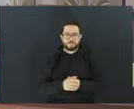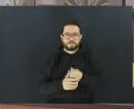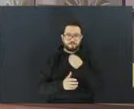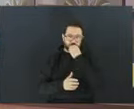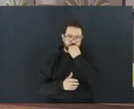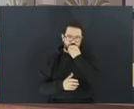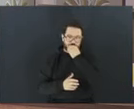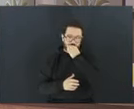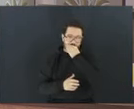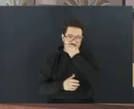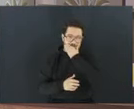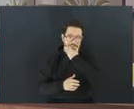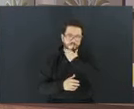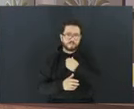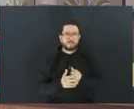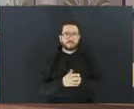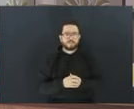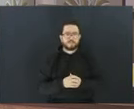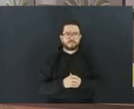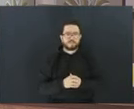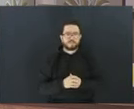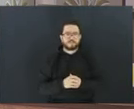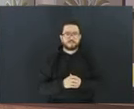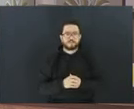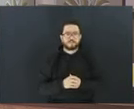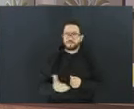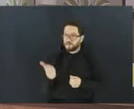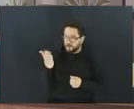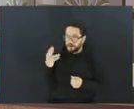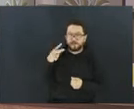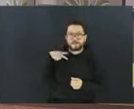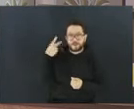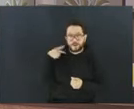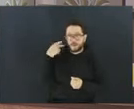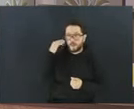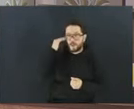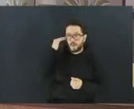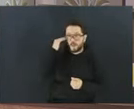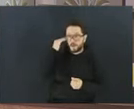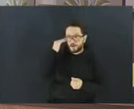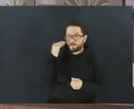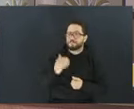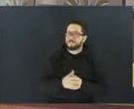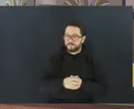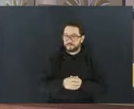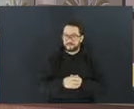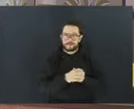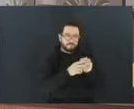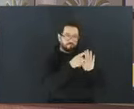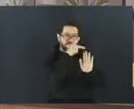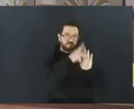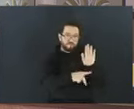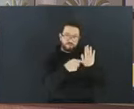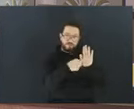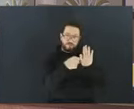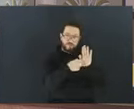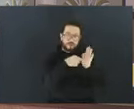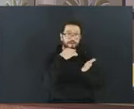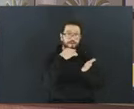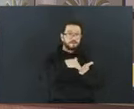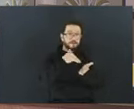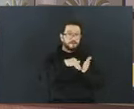estado-maior. Vereador Nori, então, esse é um projeto que é da Secretaria de Educação do Estado do Paraná, em conjunto